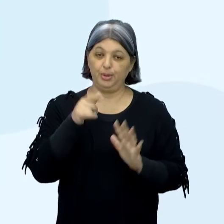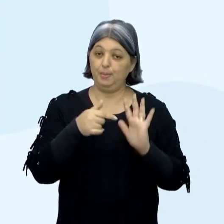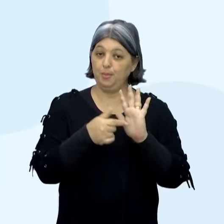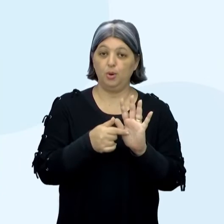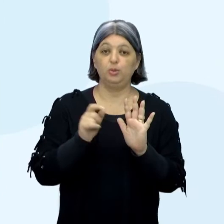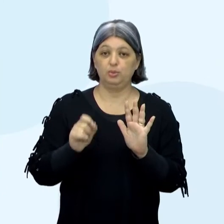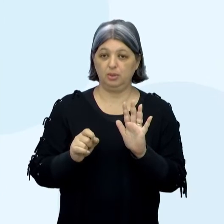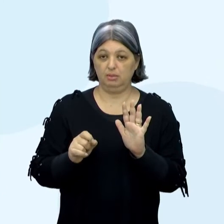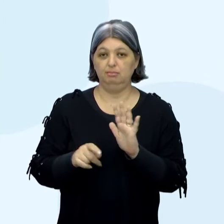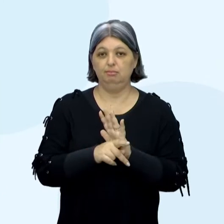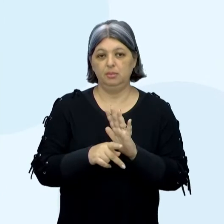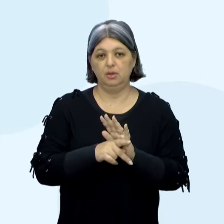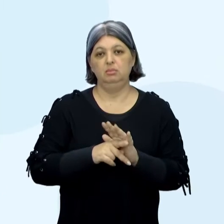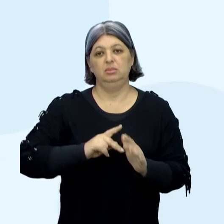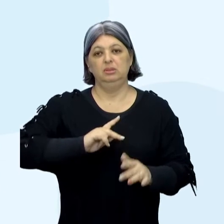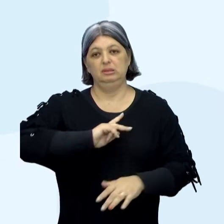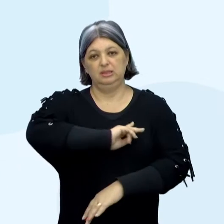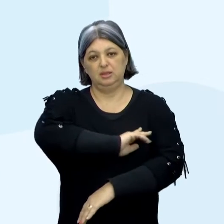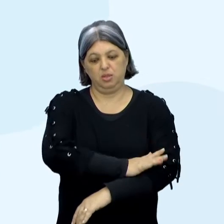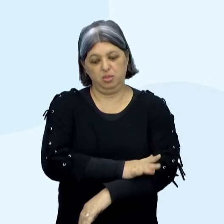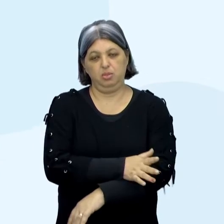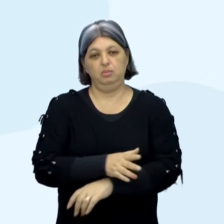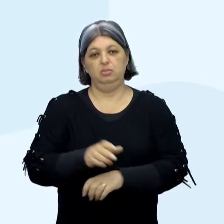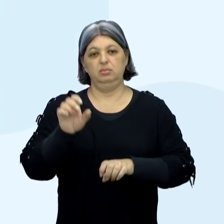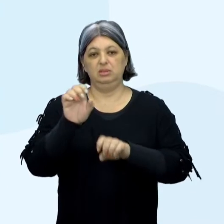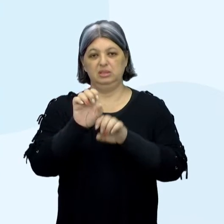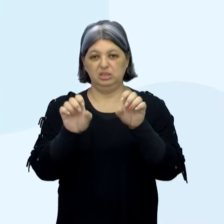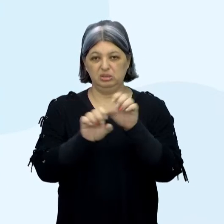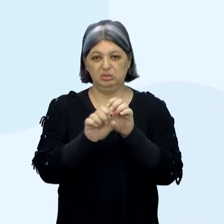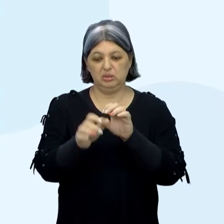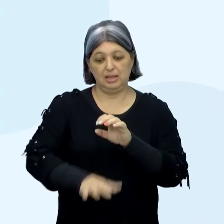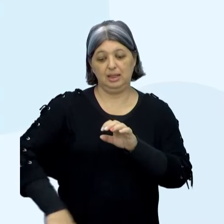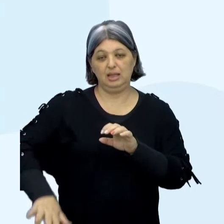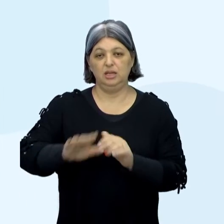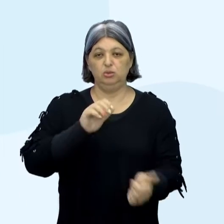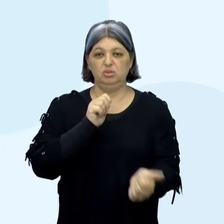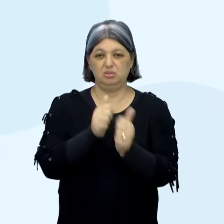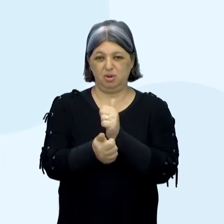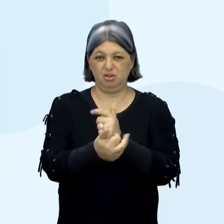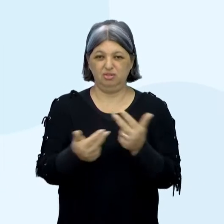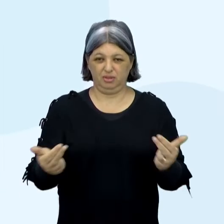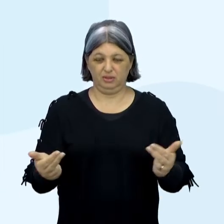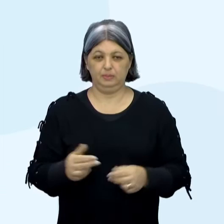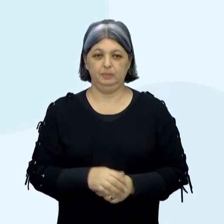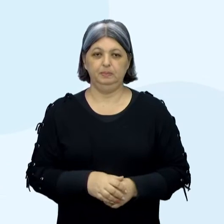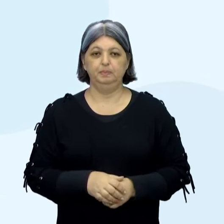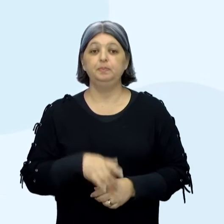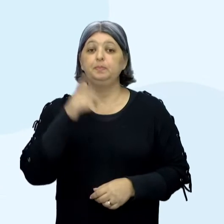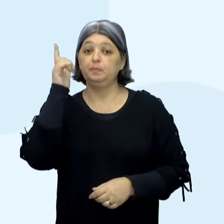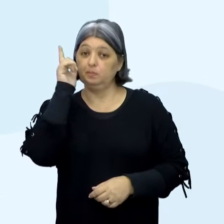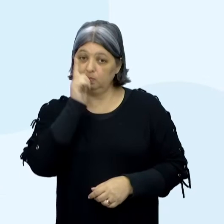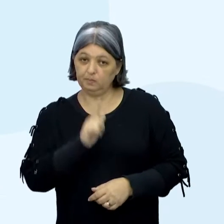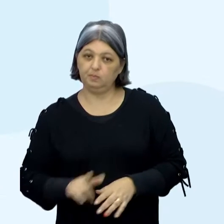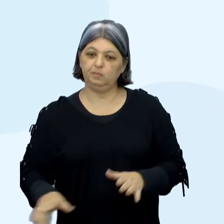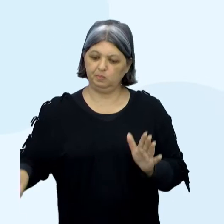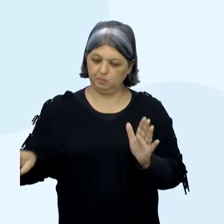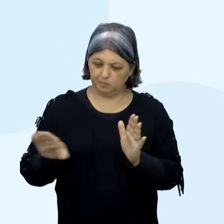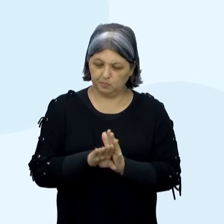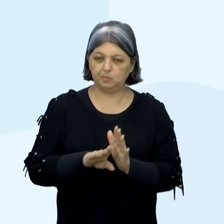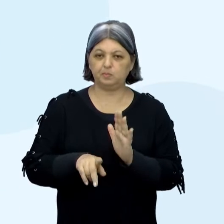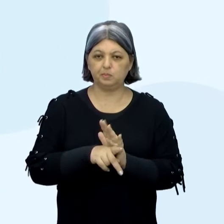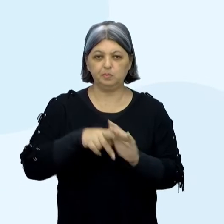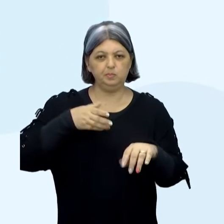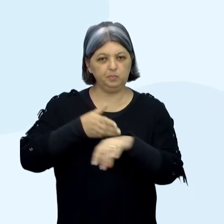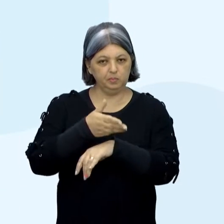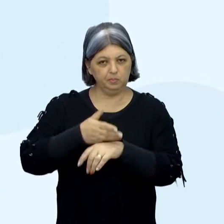retratam o racismo estrutural no esporte. Para conseguir chegar à elite do esporte, é